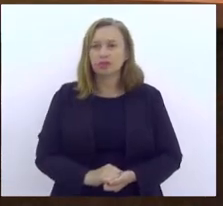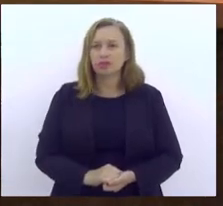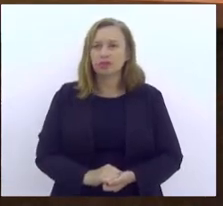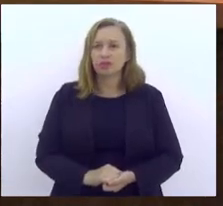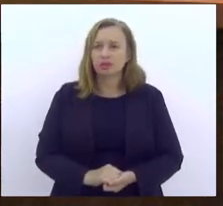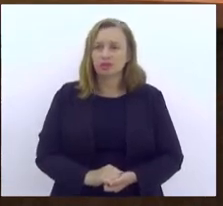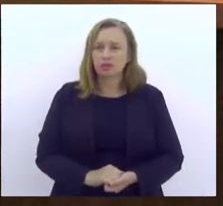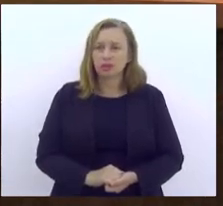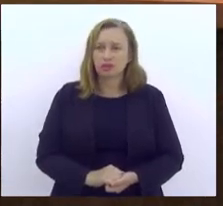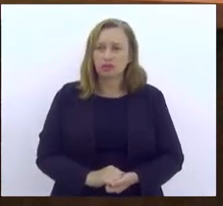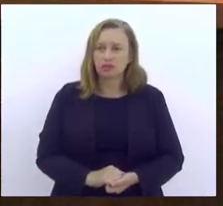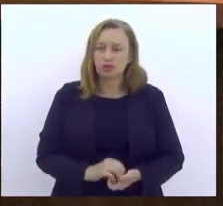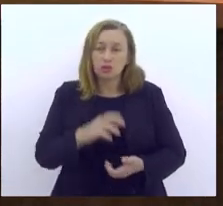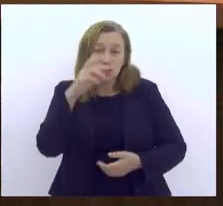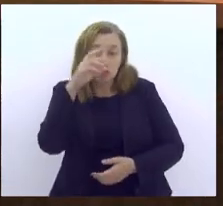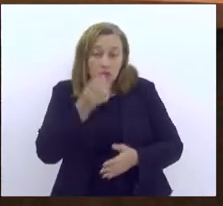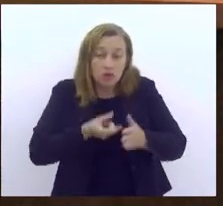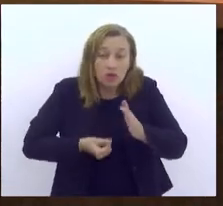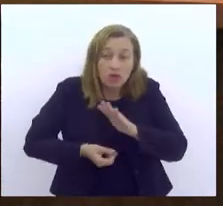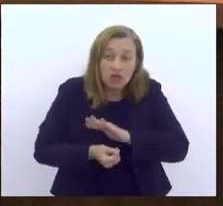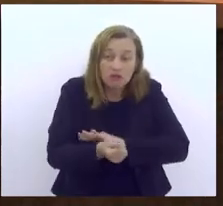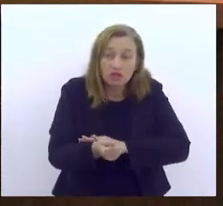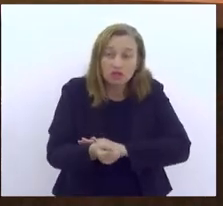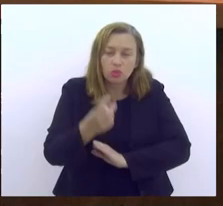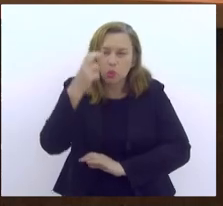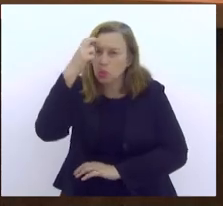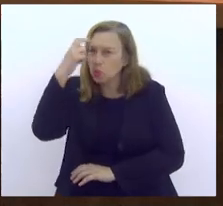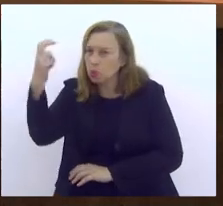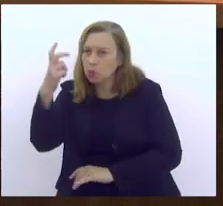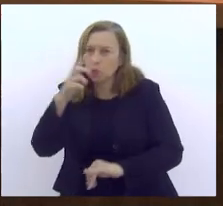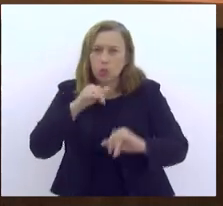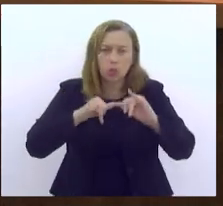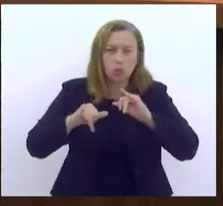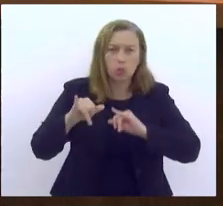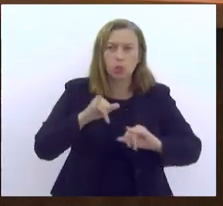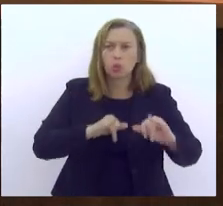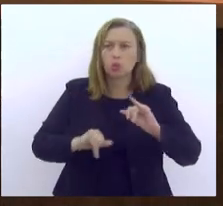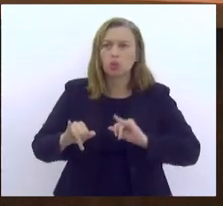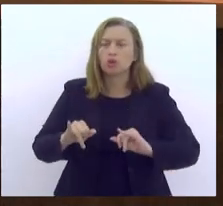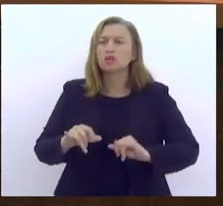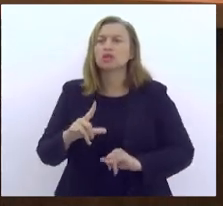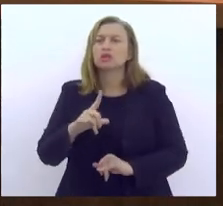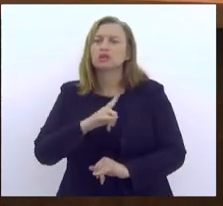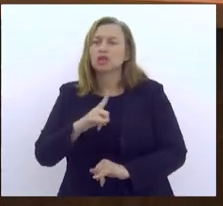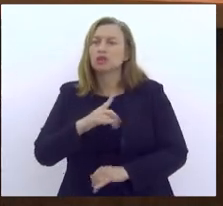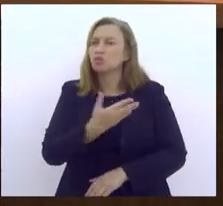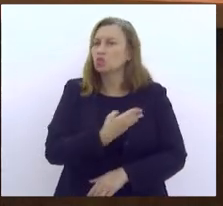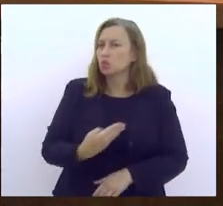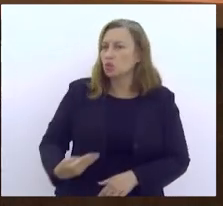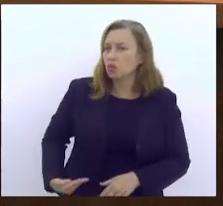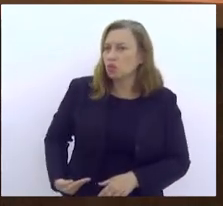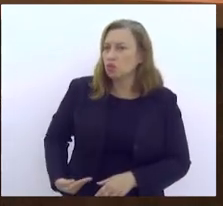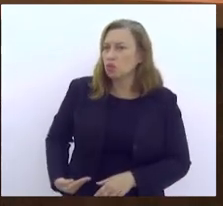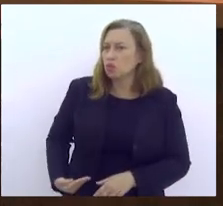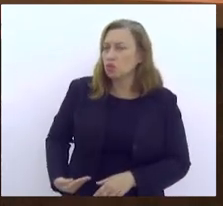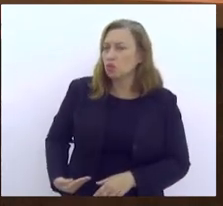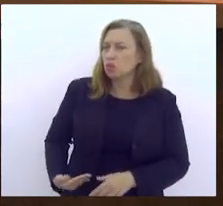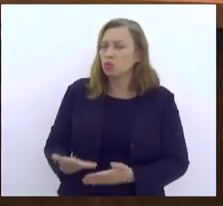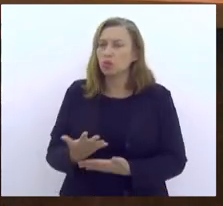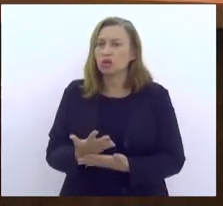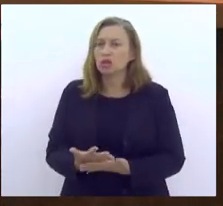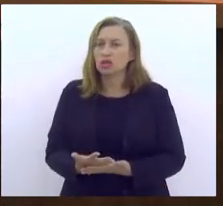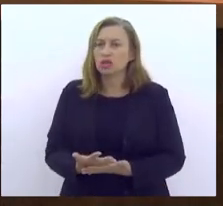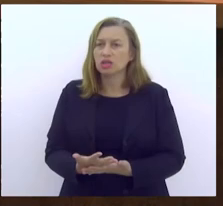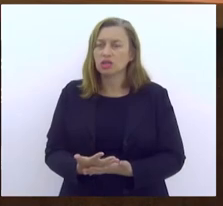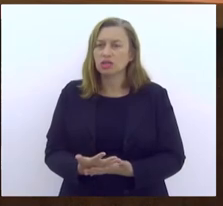diz investimentos em inteligência e informação, nós temos o governador lavando as mãos